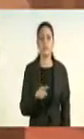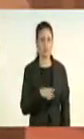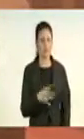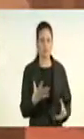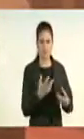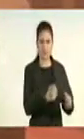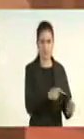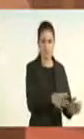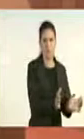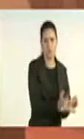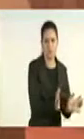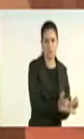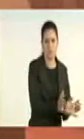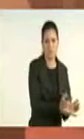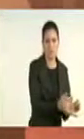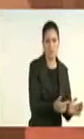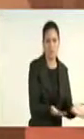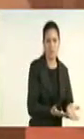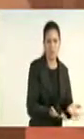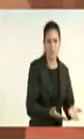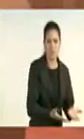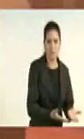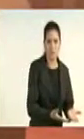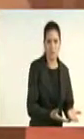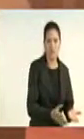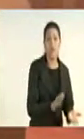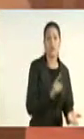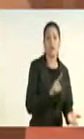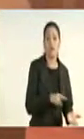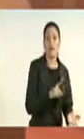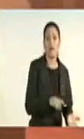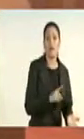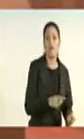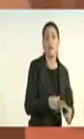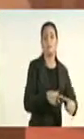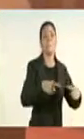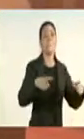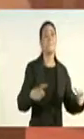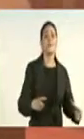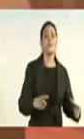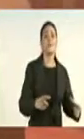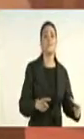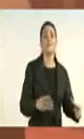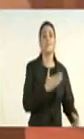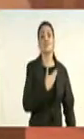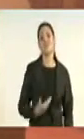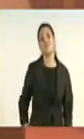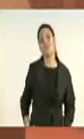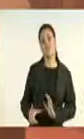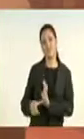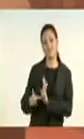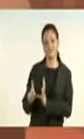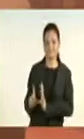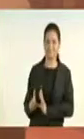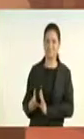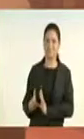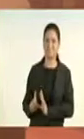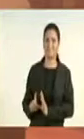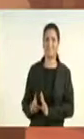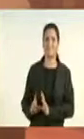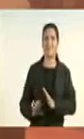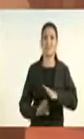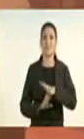atual comissão de licitação, deputado Otelino, dizem respeito, em sua grande maioria, à gestão anterior, a empresas que